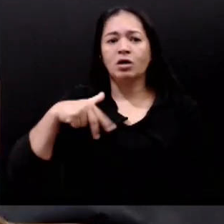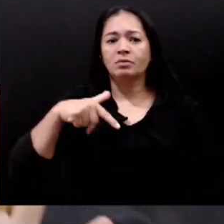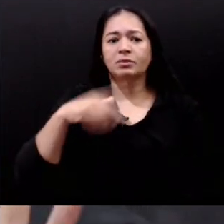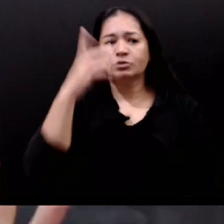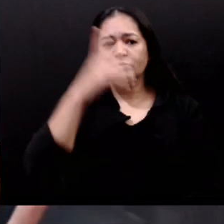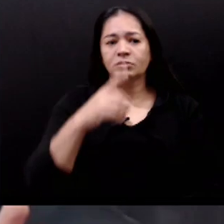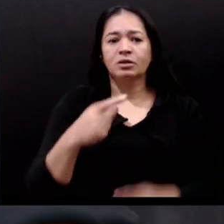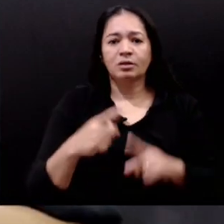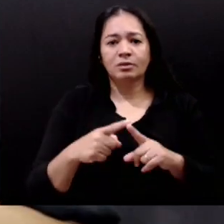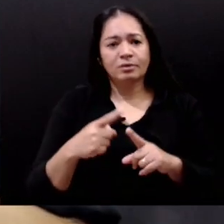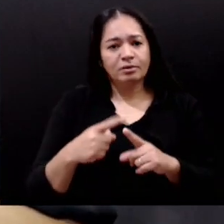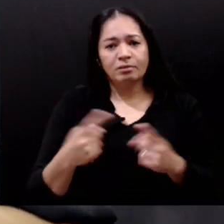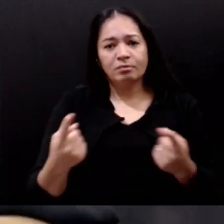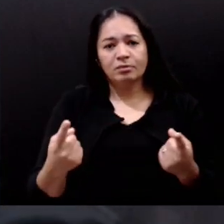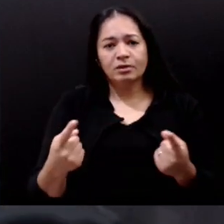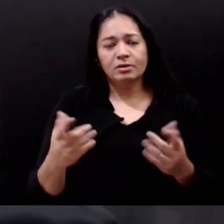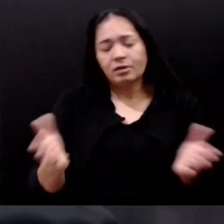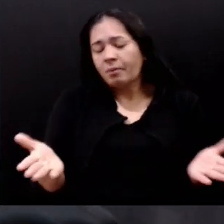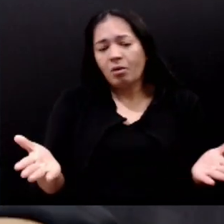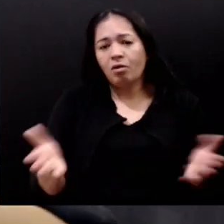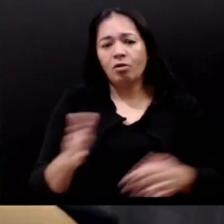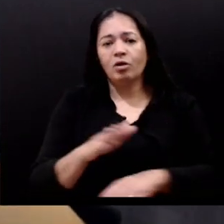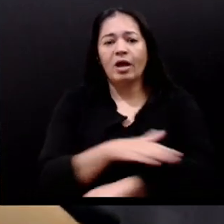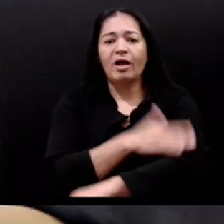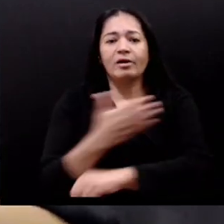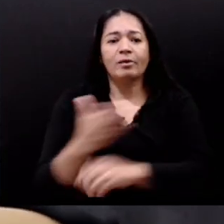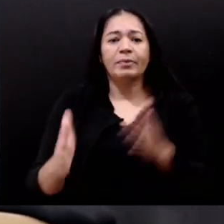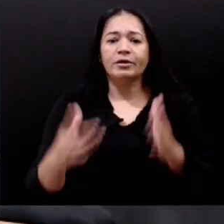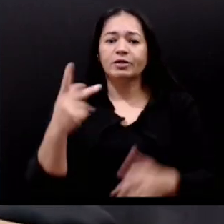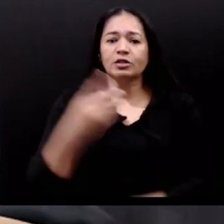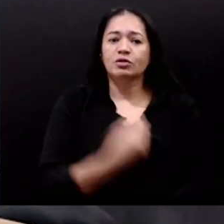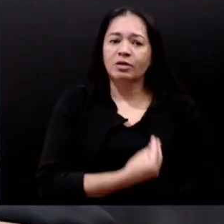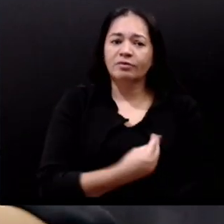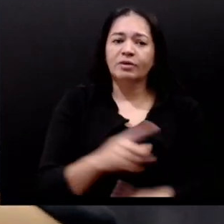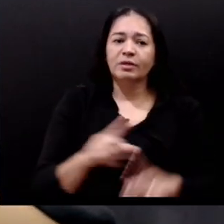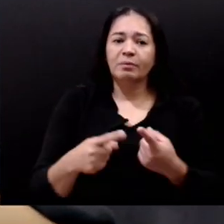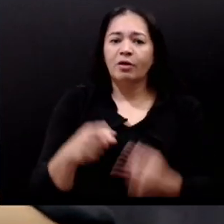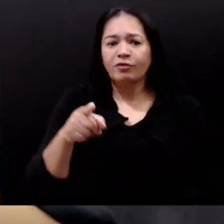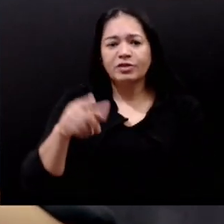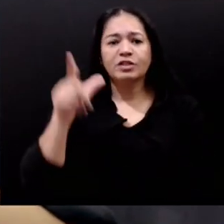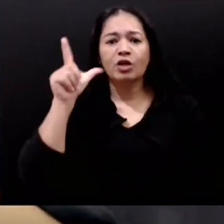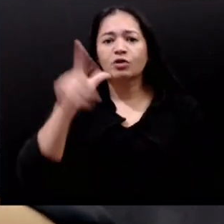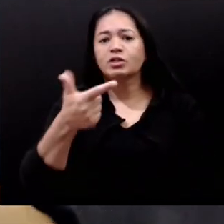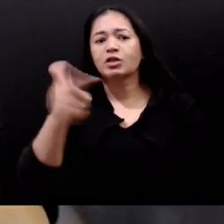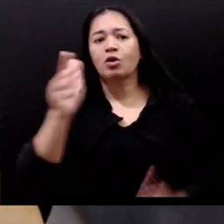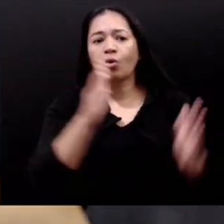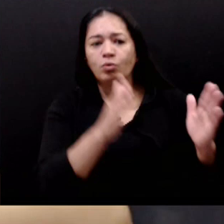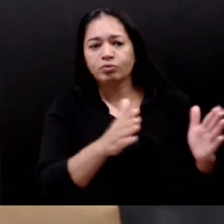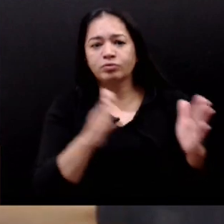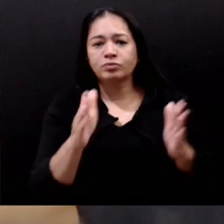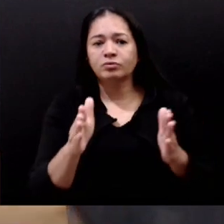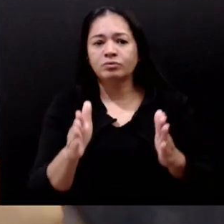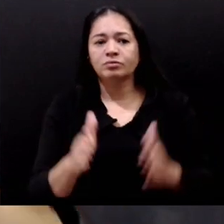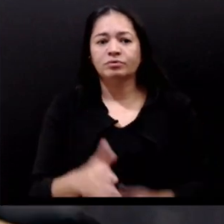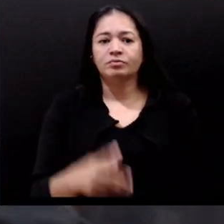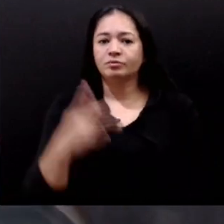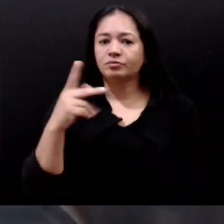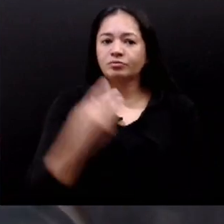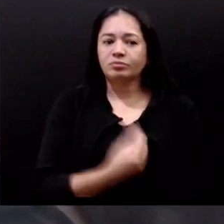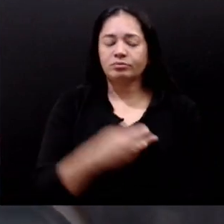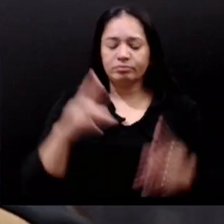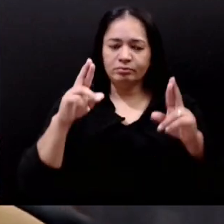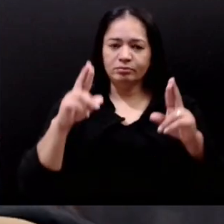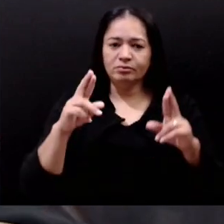ser 1 hora de caminhada no domingo, ok. Você vai ter outras fases na vida, provavelmente sua Isso. vida, se Deus quiser, não vai ser sempre tão